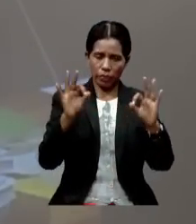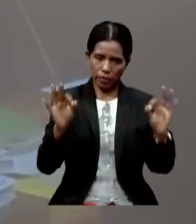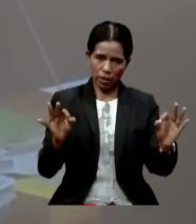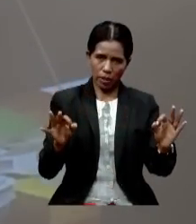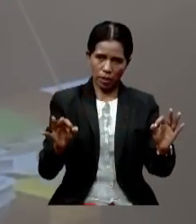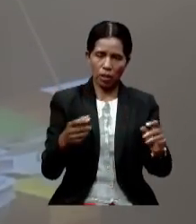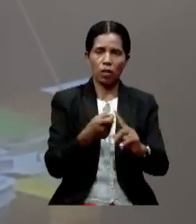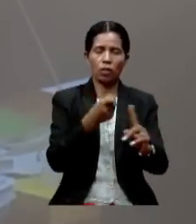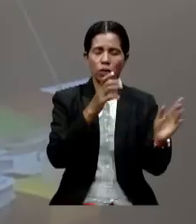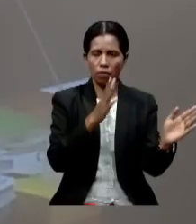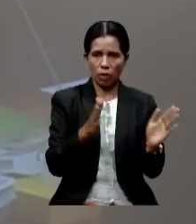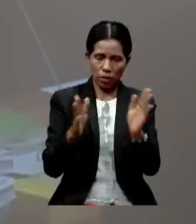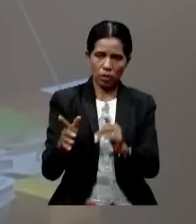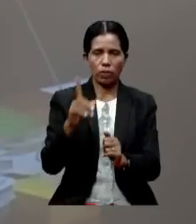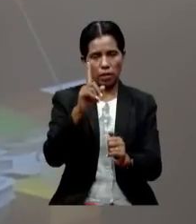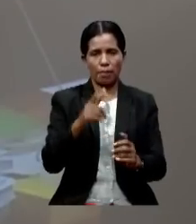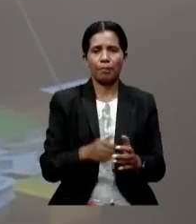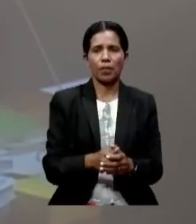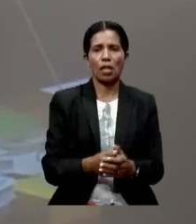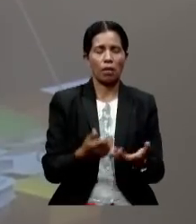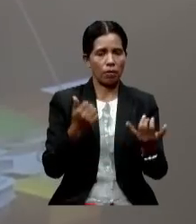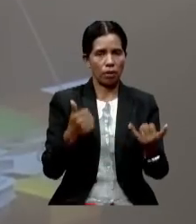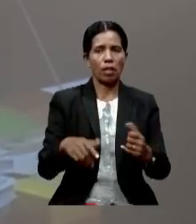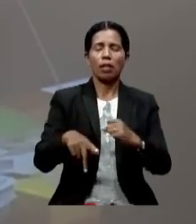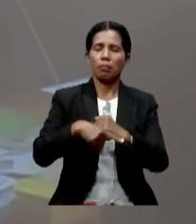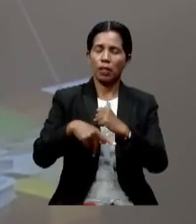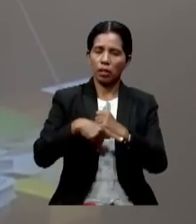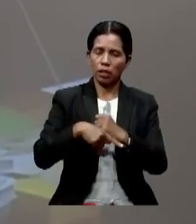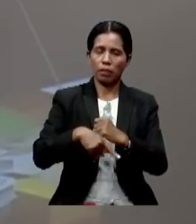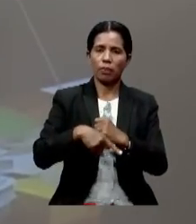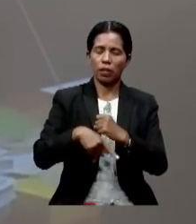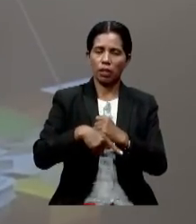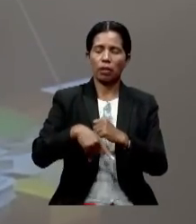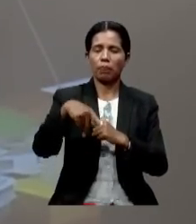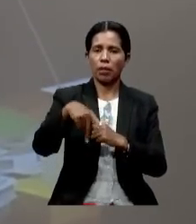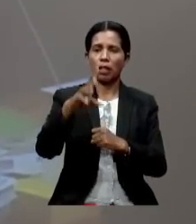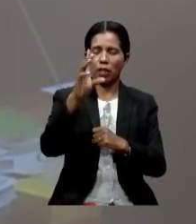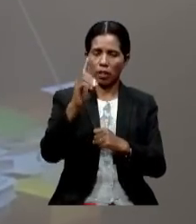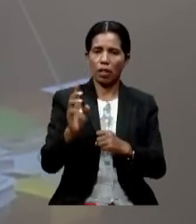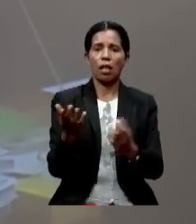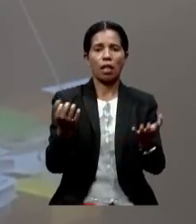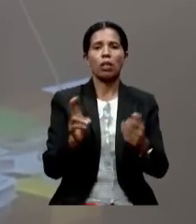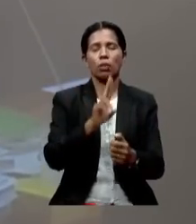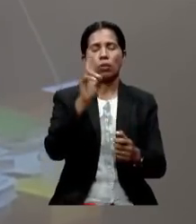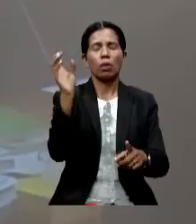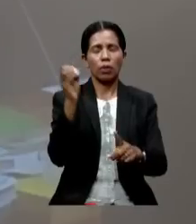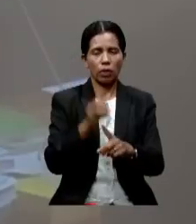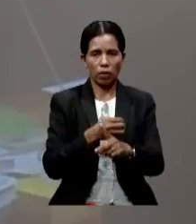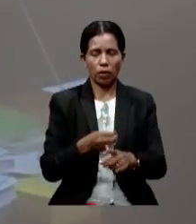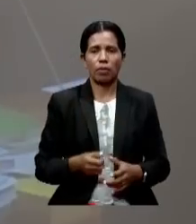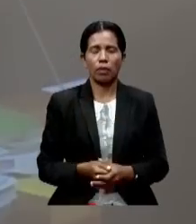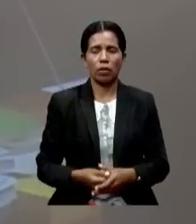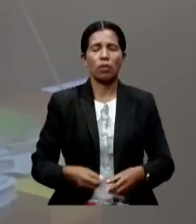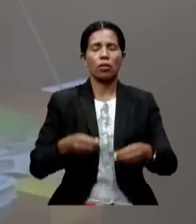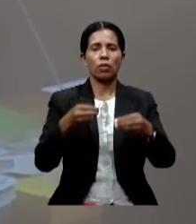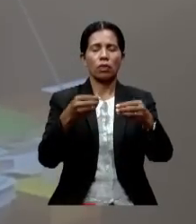hô, se processo, ida. Nú, né? Bancada Partido Democrático, há caracato usa oportunidade, e a